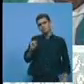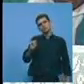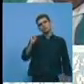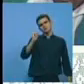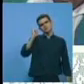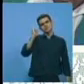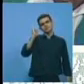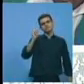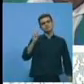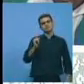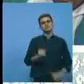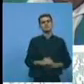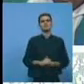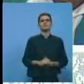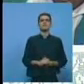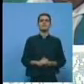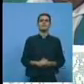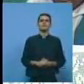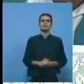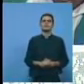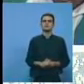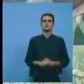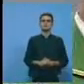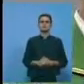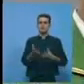aqueles bilhões de seres humanos